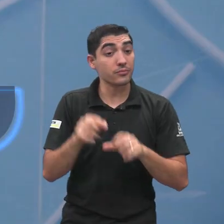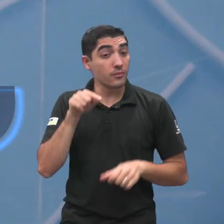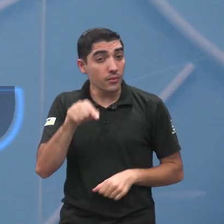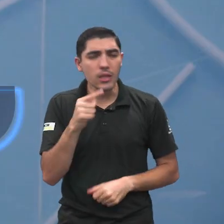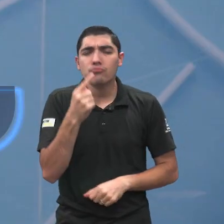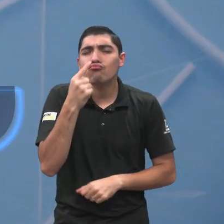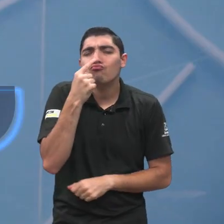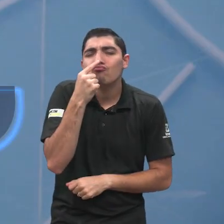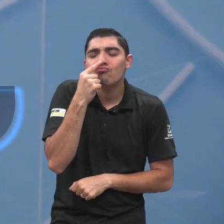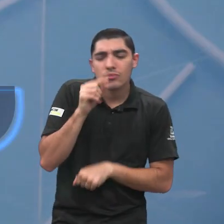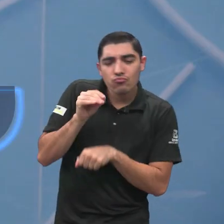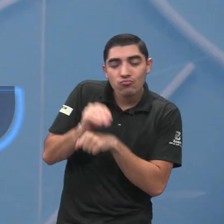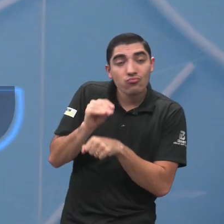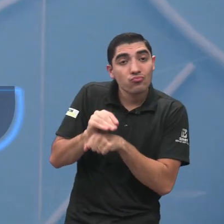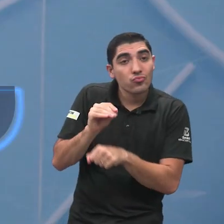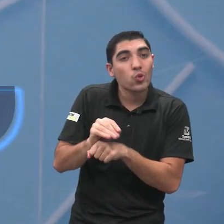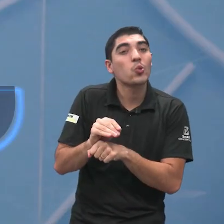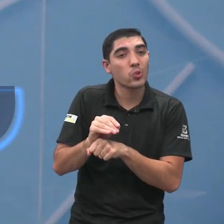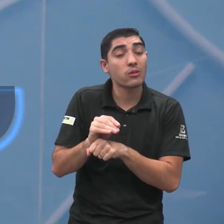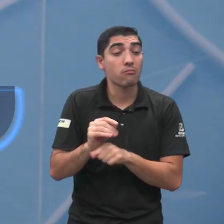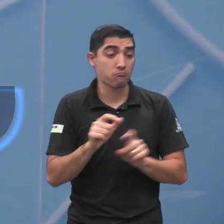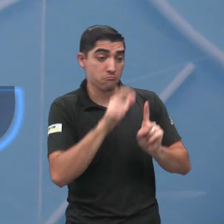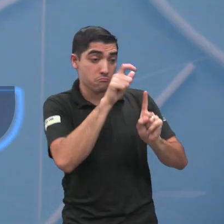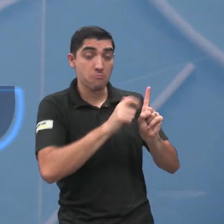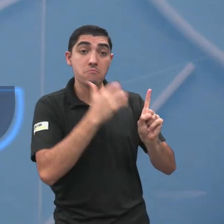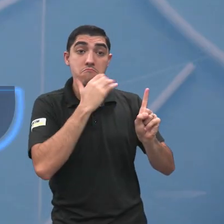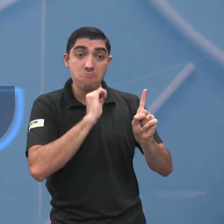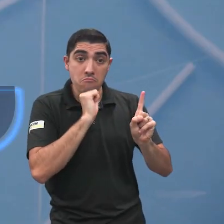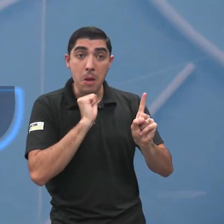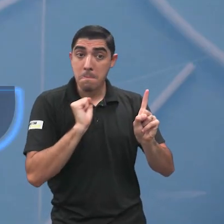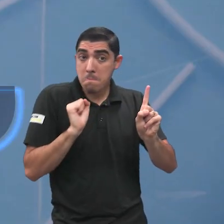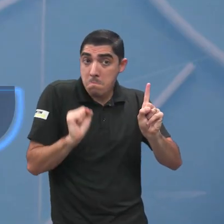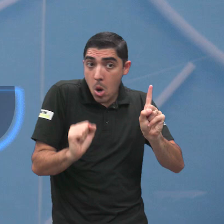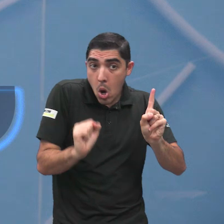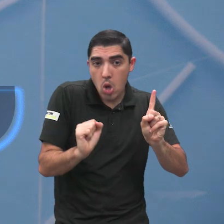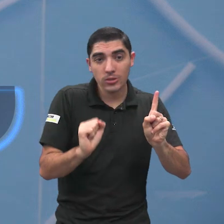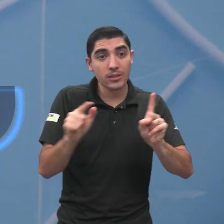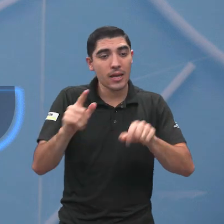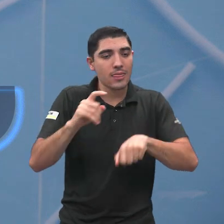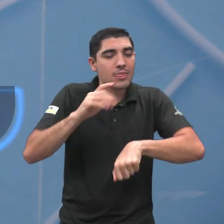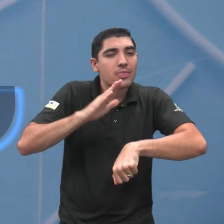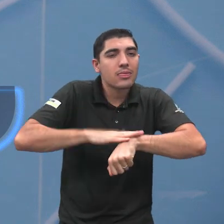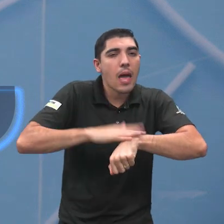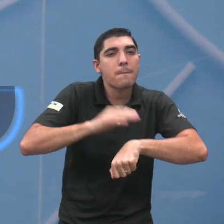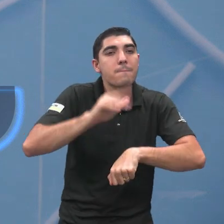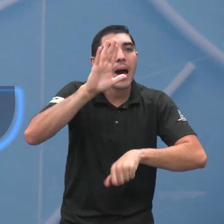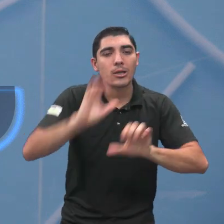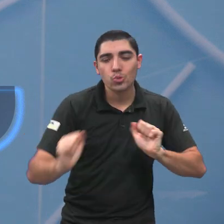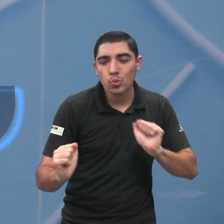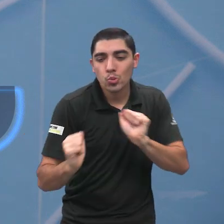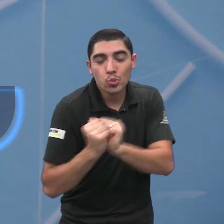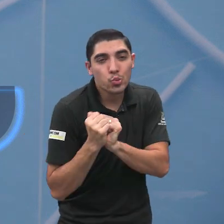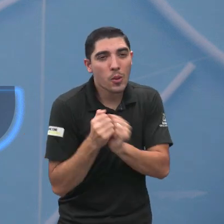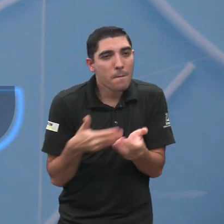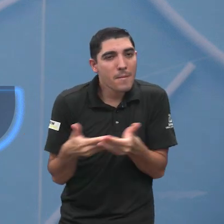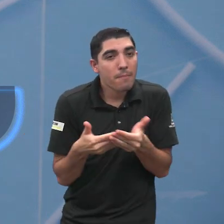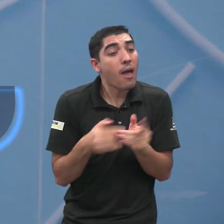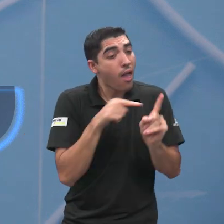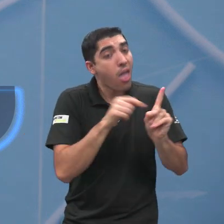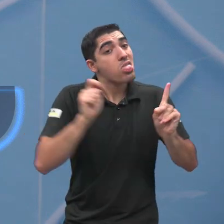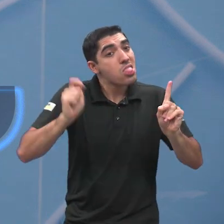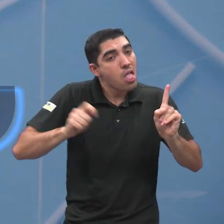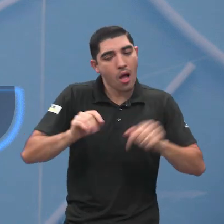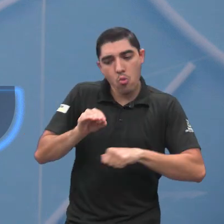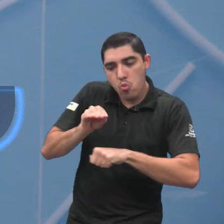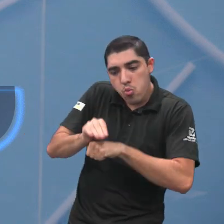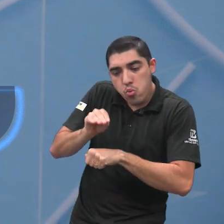cuidado. Então, quando o pai ele pode ficar mais tempo com o seu filho, ele consegue cuidar mais da criança. E esse cuidado vai